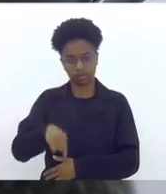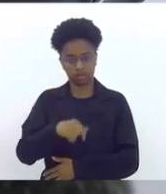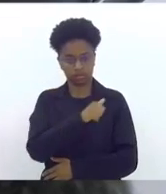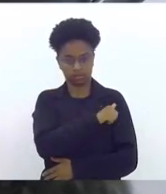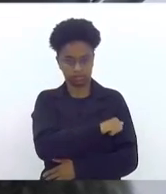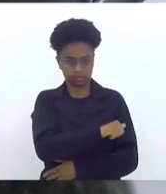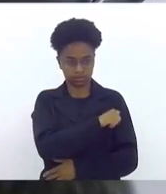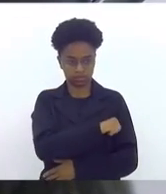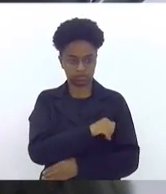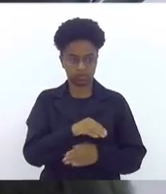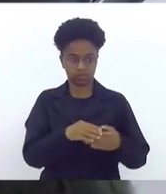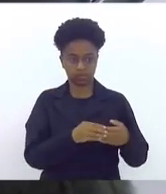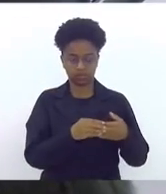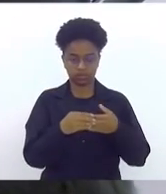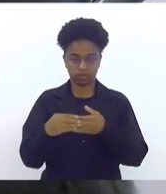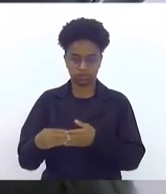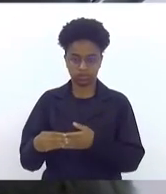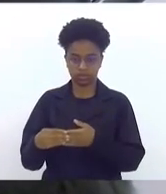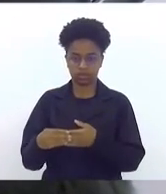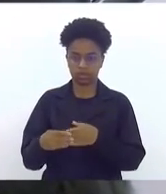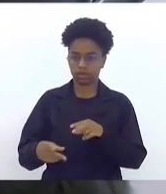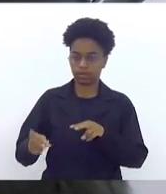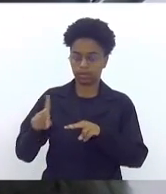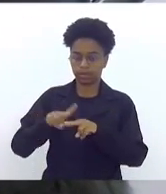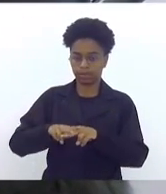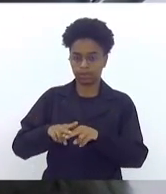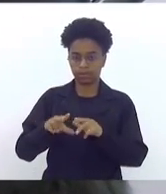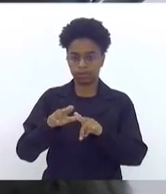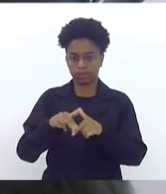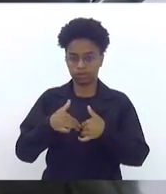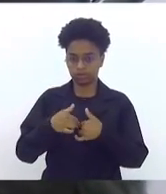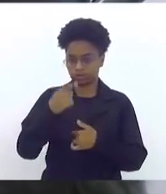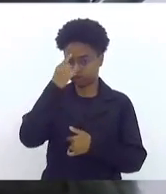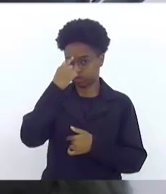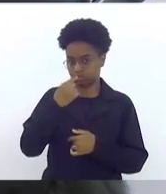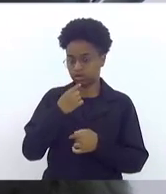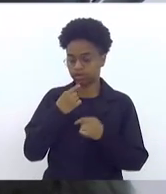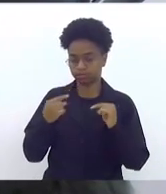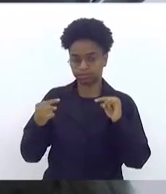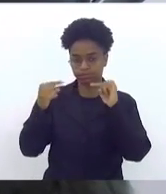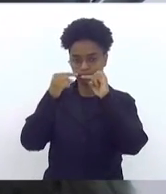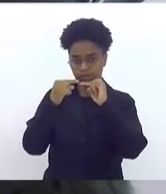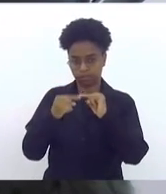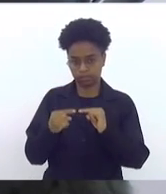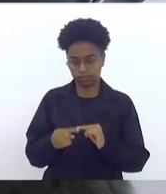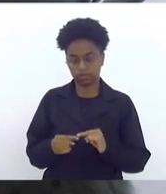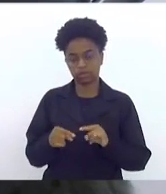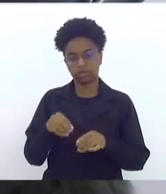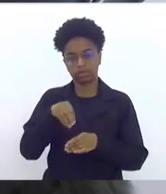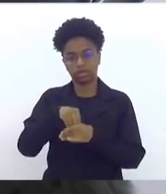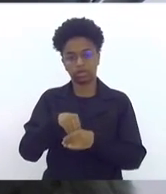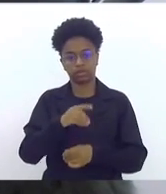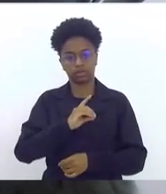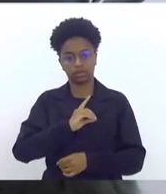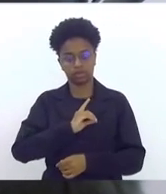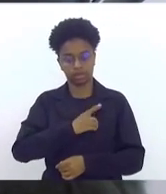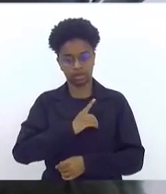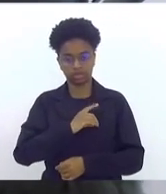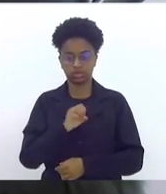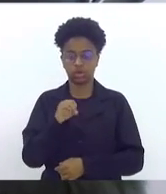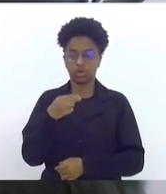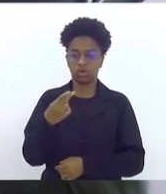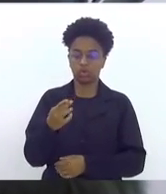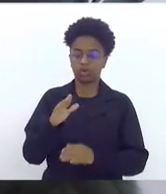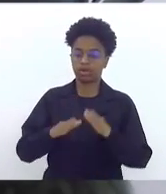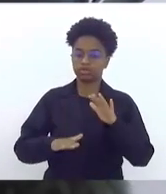sendo levadas à apreensão a partir de um reconhecimento fotográfico, né, nas próprias delegacias ou, às vezes,